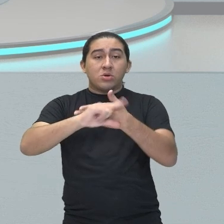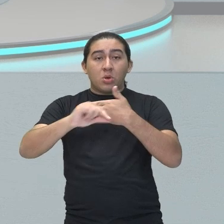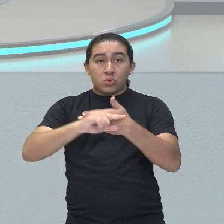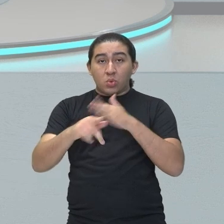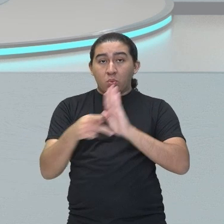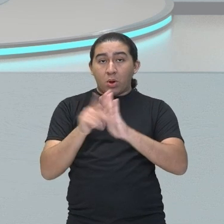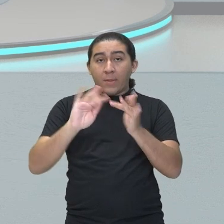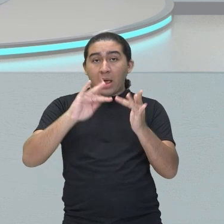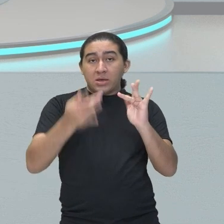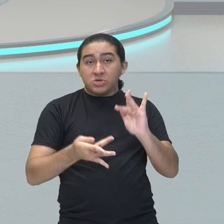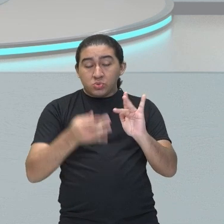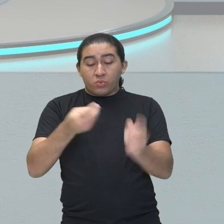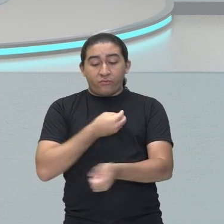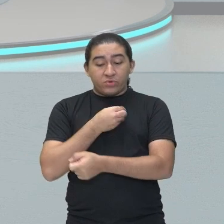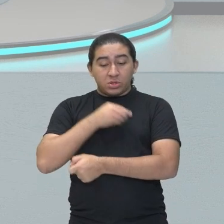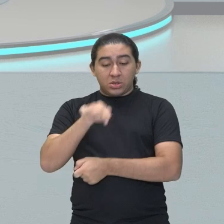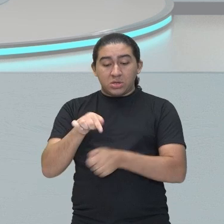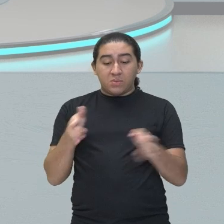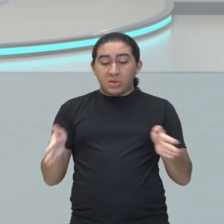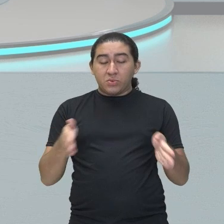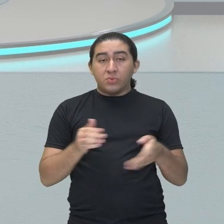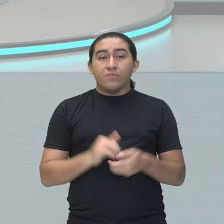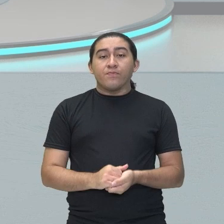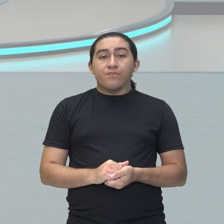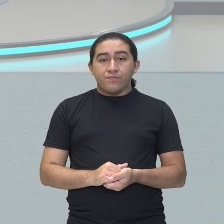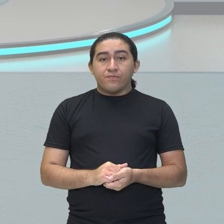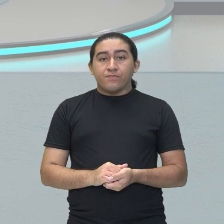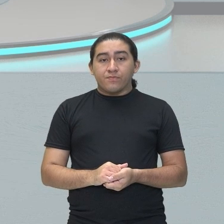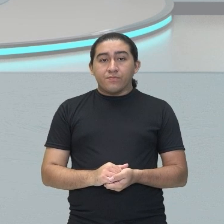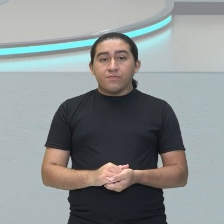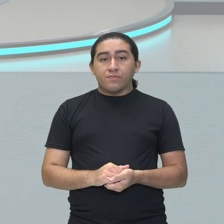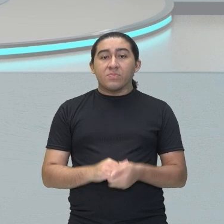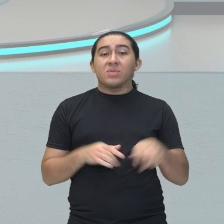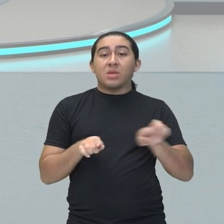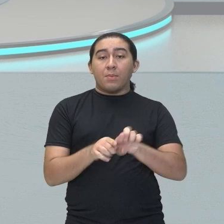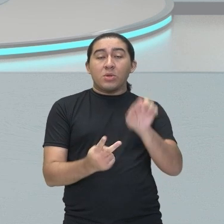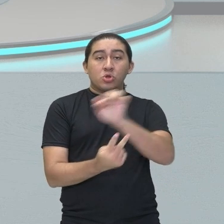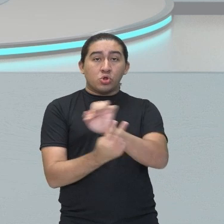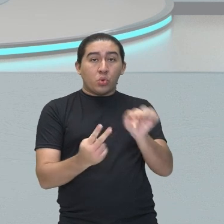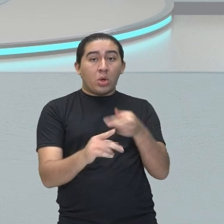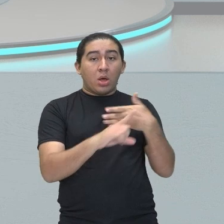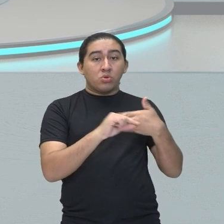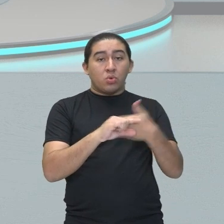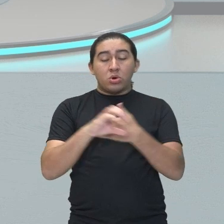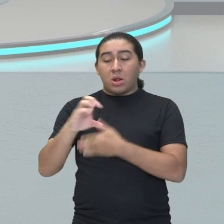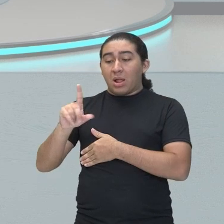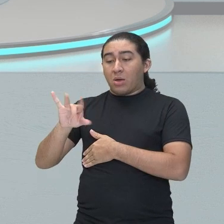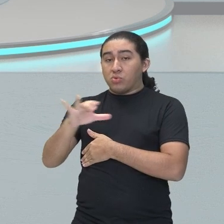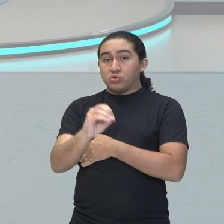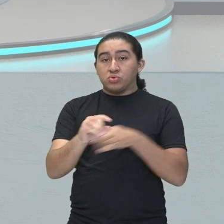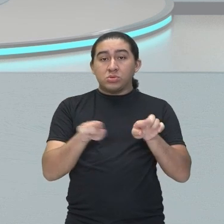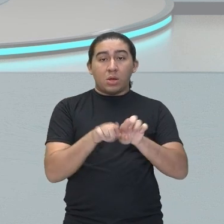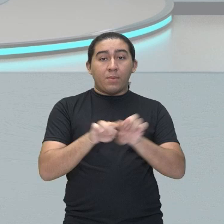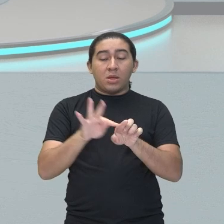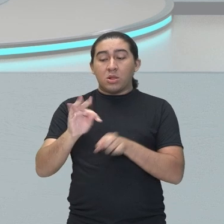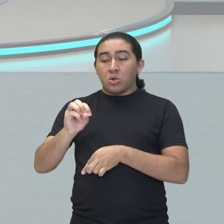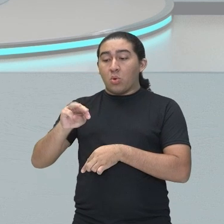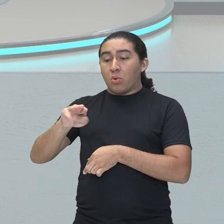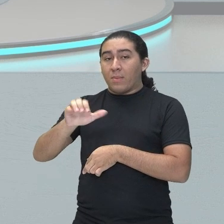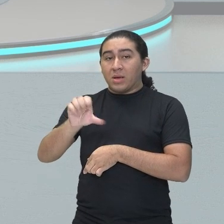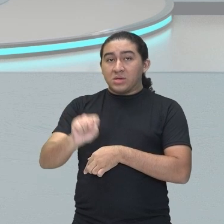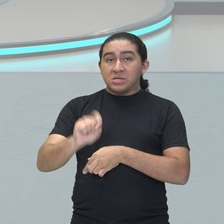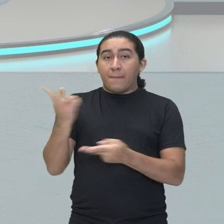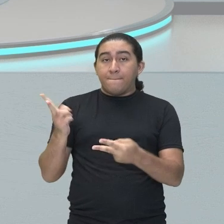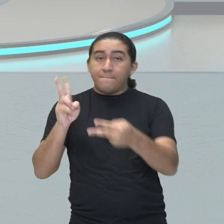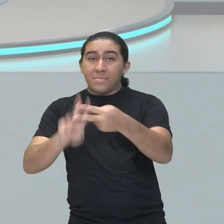árcades viveram lá. Em verdade, dois dos autores, Cláudio Manuel da Costa e Tomás Antônio Gonzaga, foram